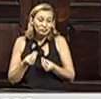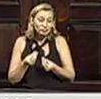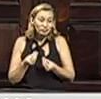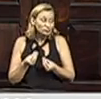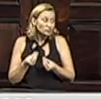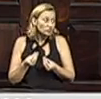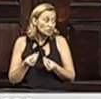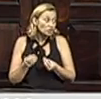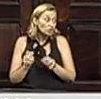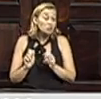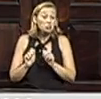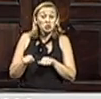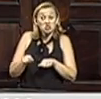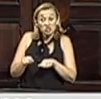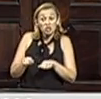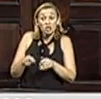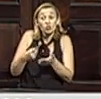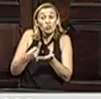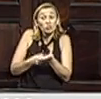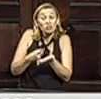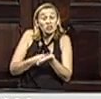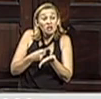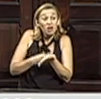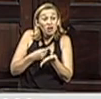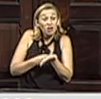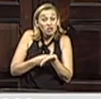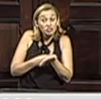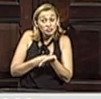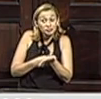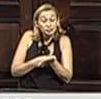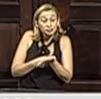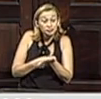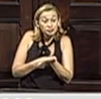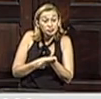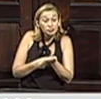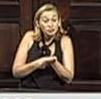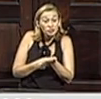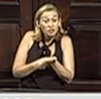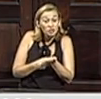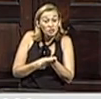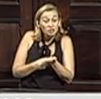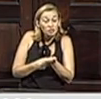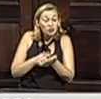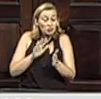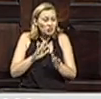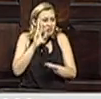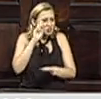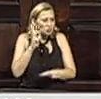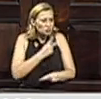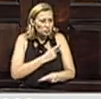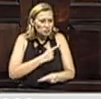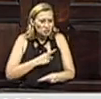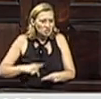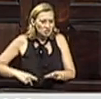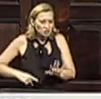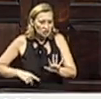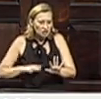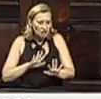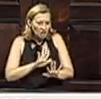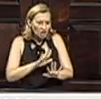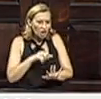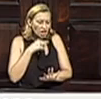Você poderia fazer um acordo, inclusive o destaque está aprovado. Senhor presidente, nós temos um problema. Uma